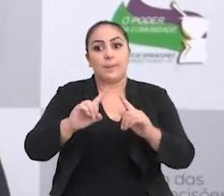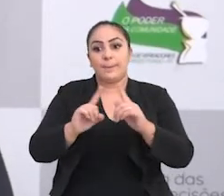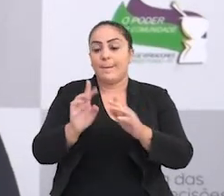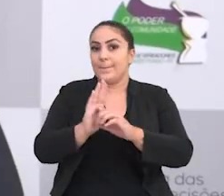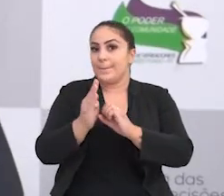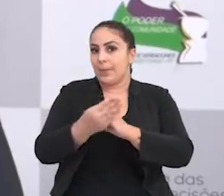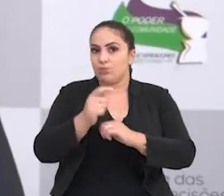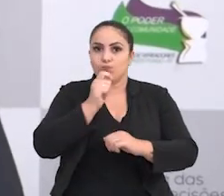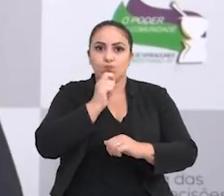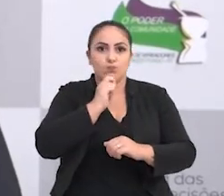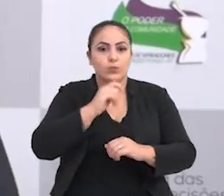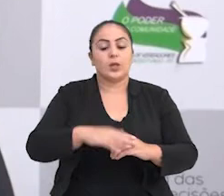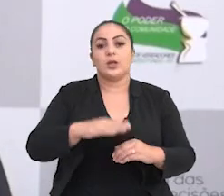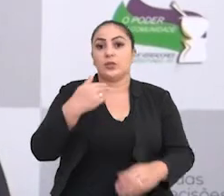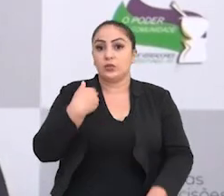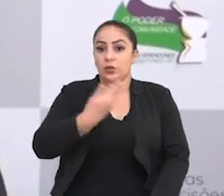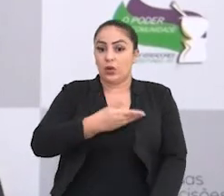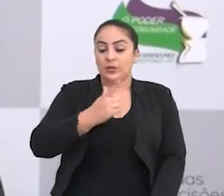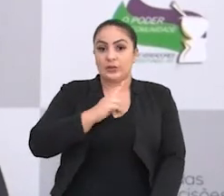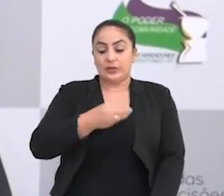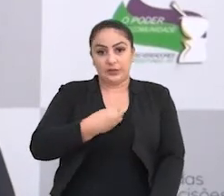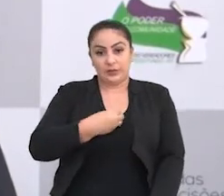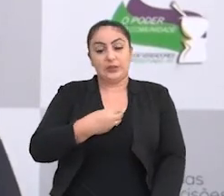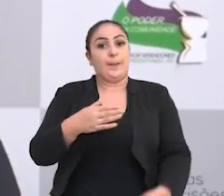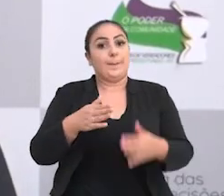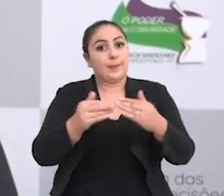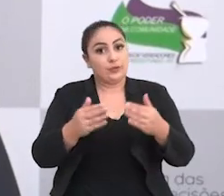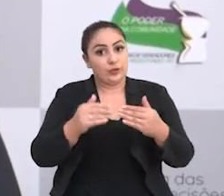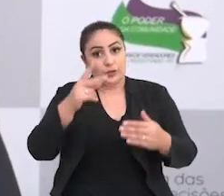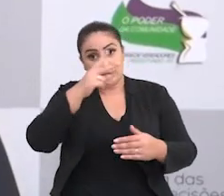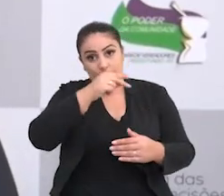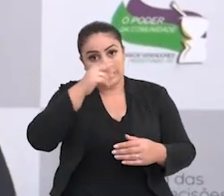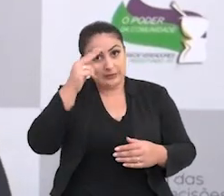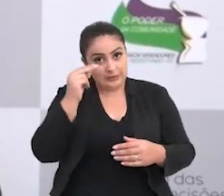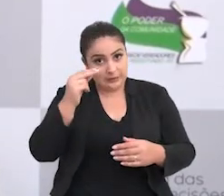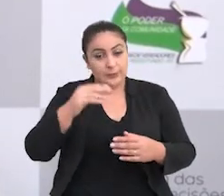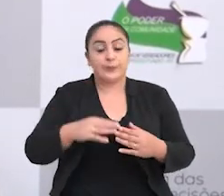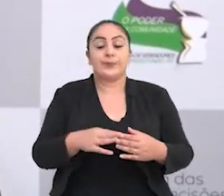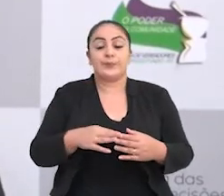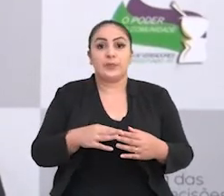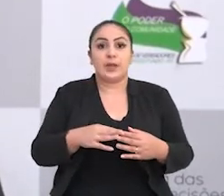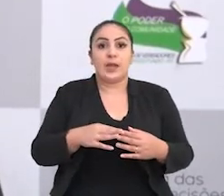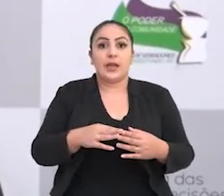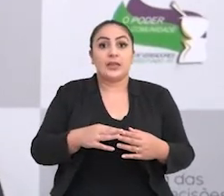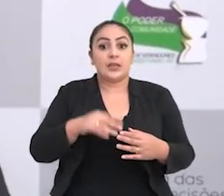os bairros ainda não. Então, nós estamos aqui solicitando ao Executivo para que